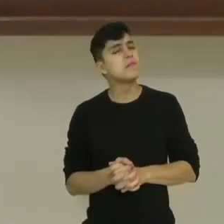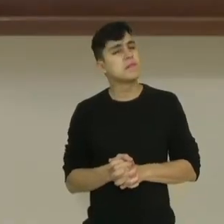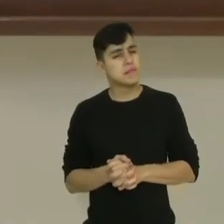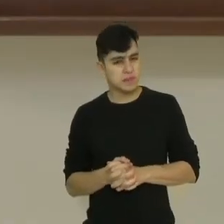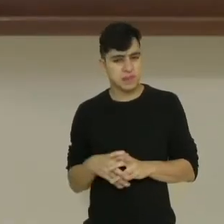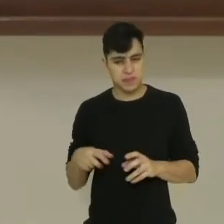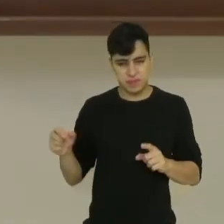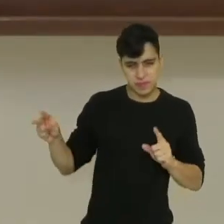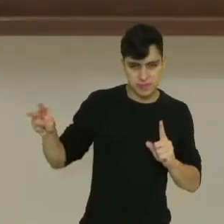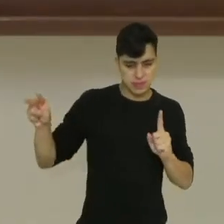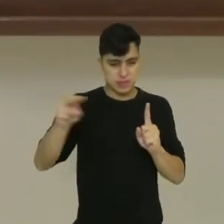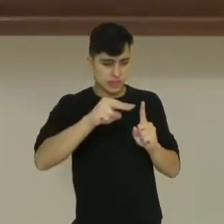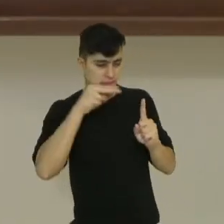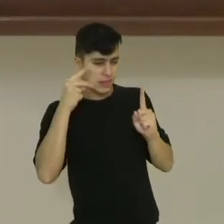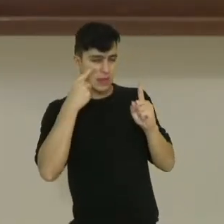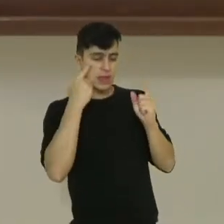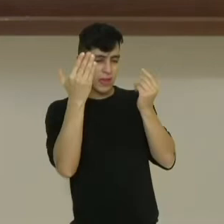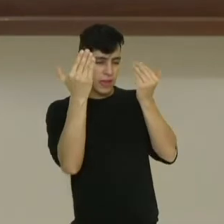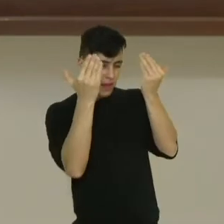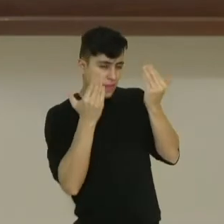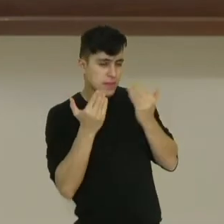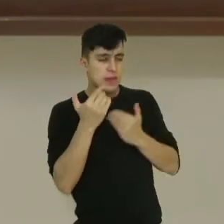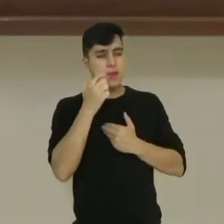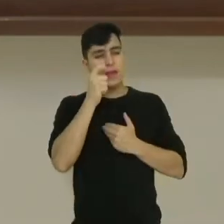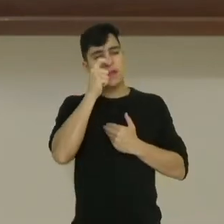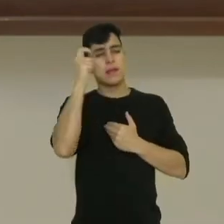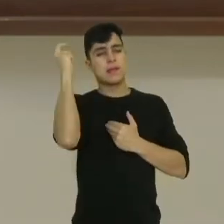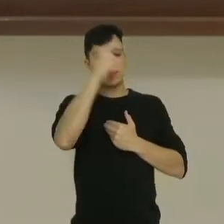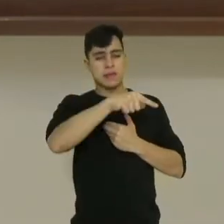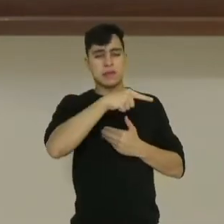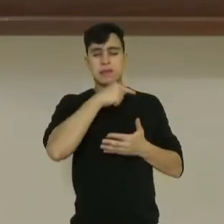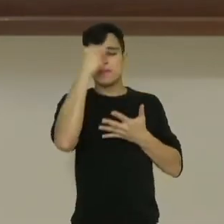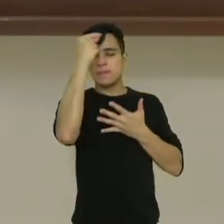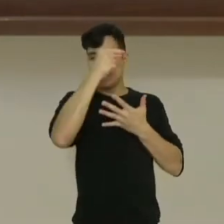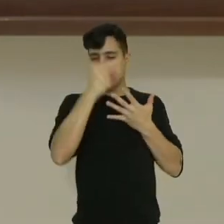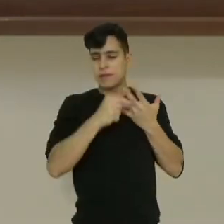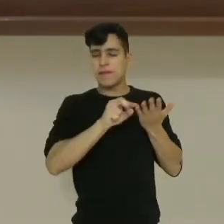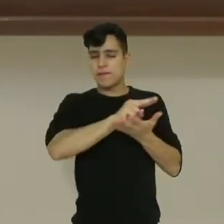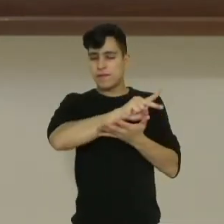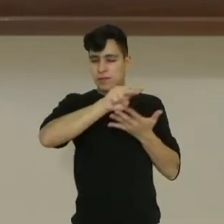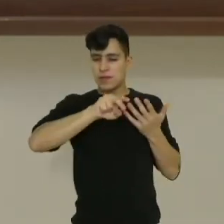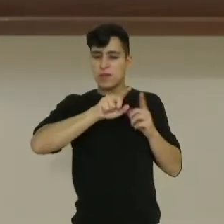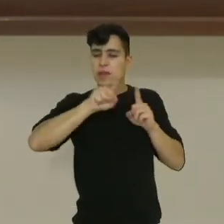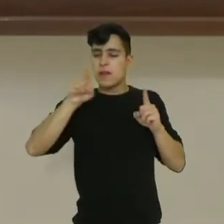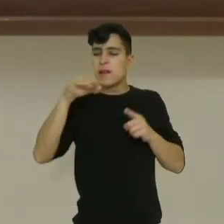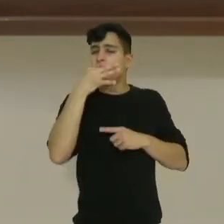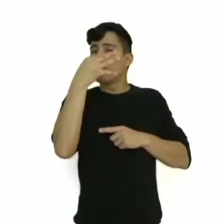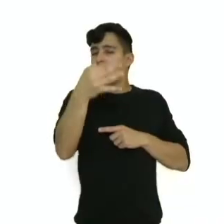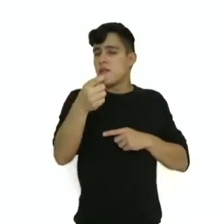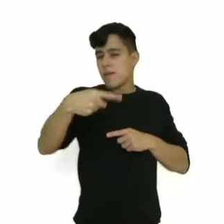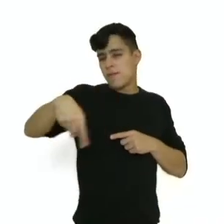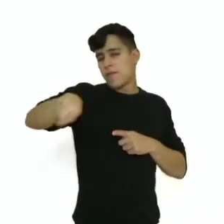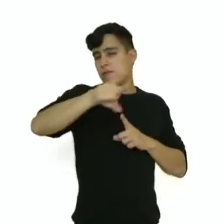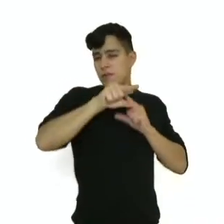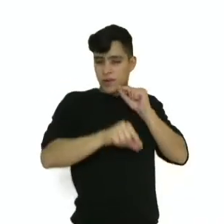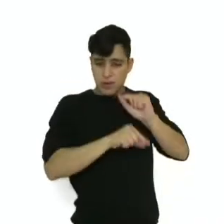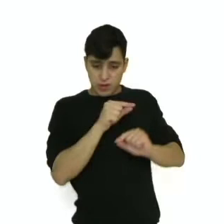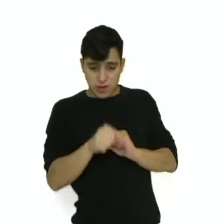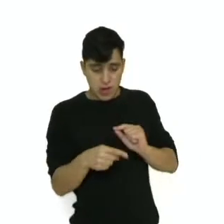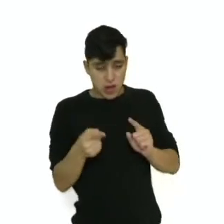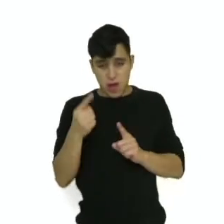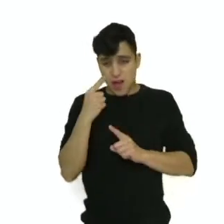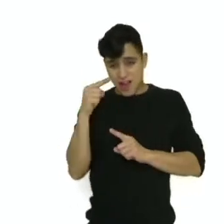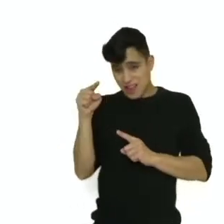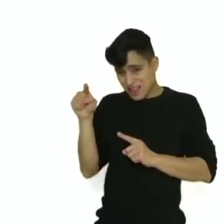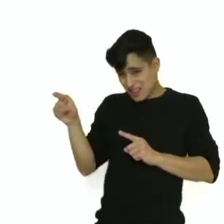Na perspectiva, então, da análise, é interessante, nós temos várias possibilidades, mas a sugestão dada a vocês é que dentro dessa